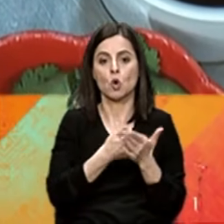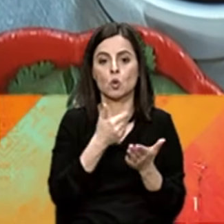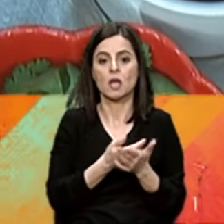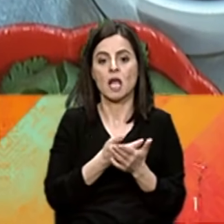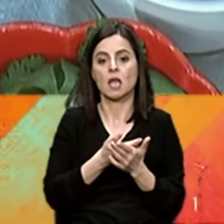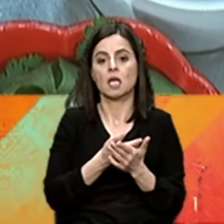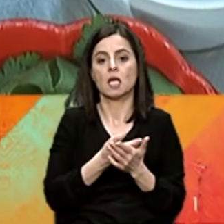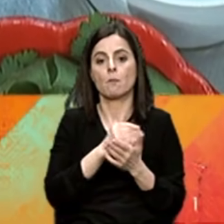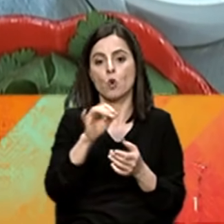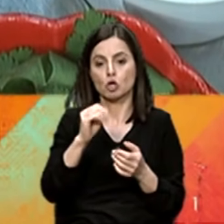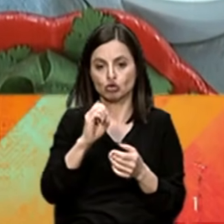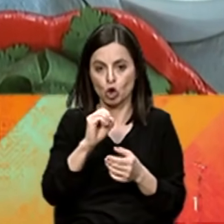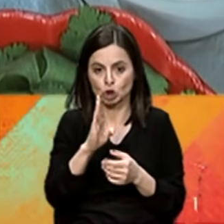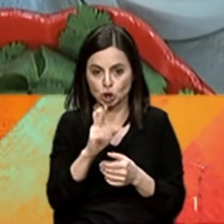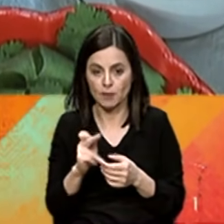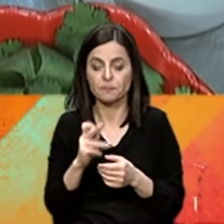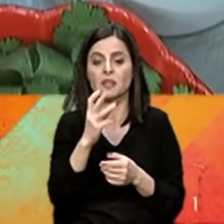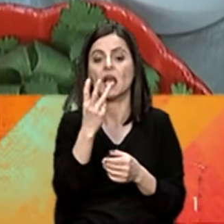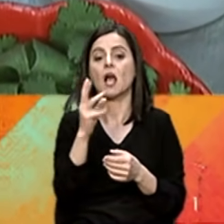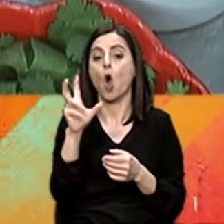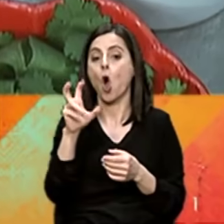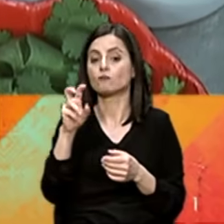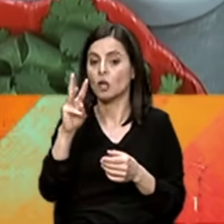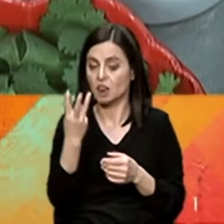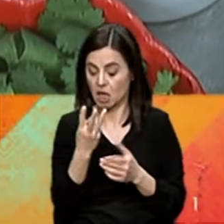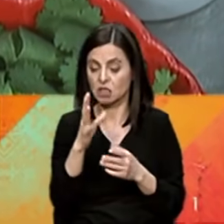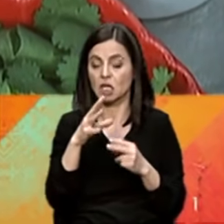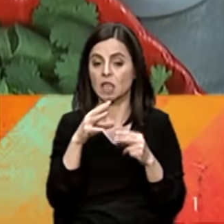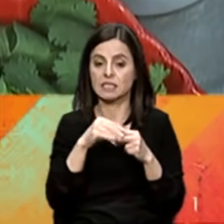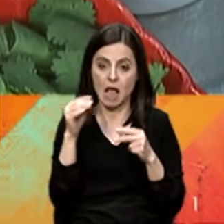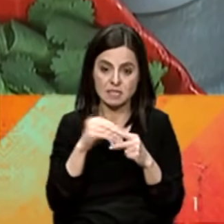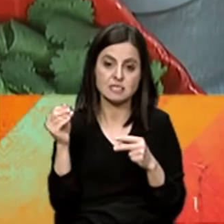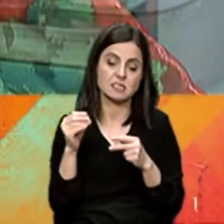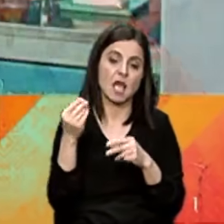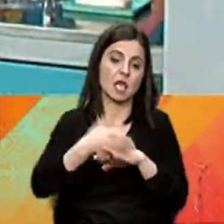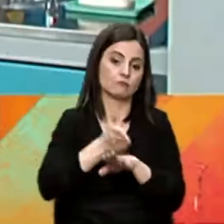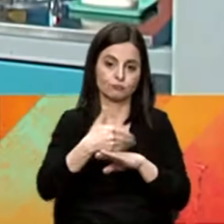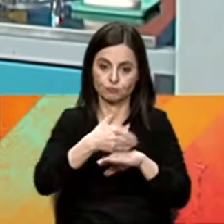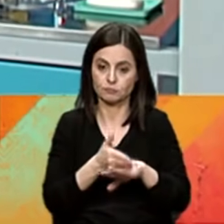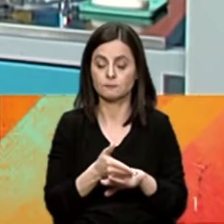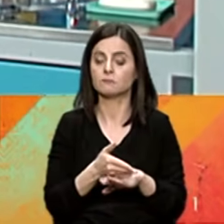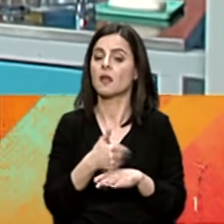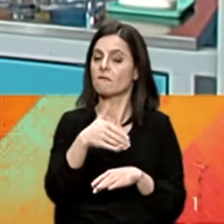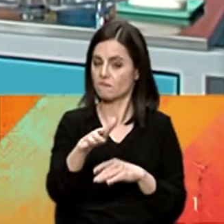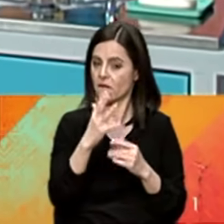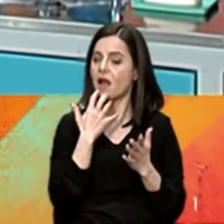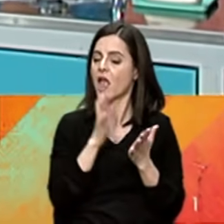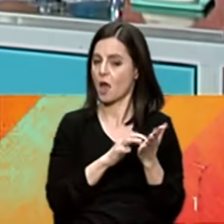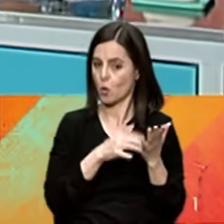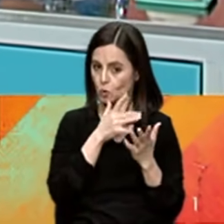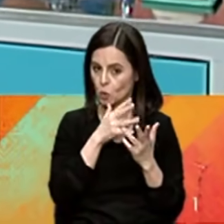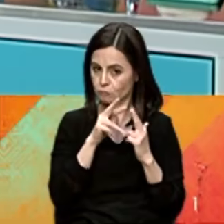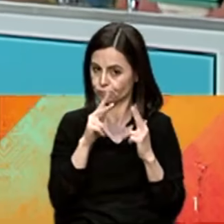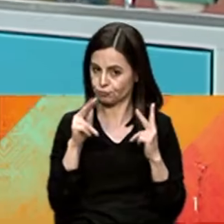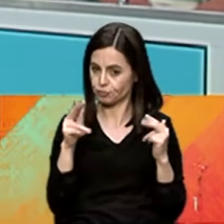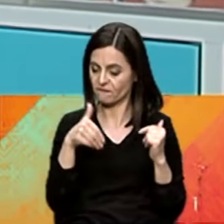quanto baste, sementes de sésamo quanto baste e coentros picados quanto baste. Sim, está tudo. Vai ser um arroz bastante colorido. Sim. Vou começar então com a Sónia por